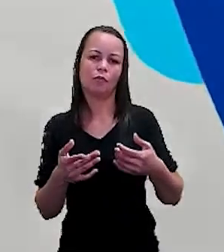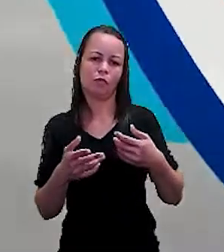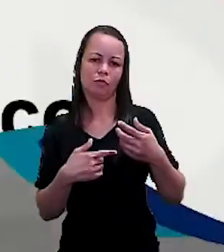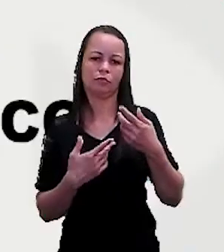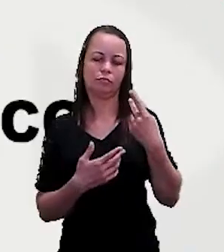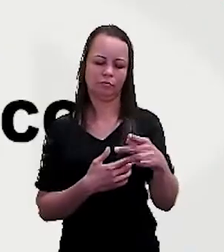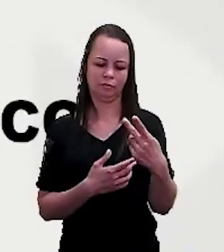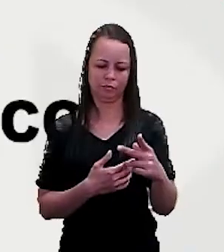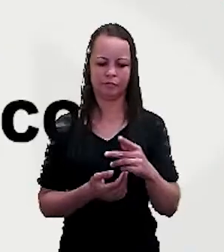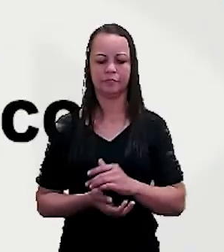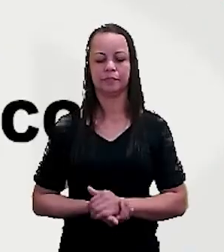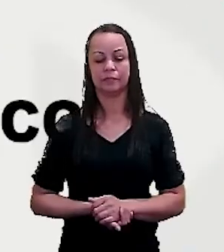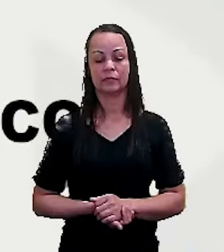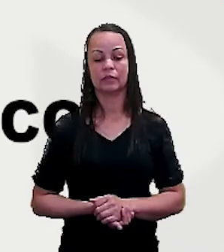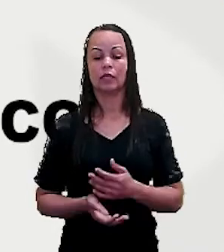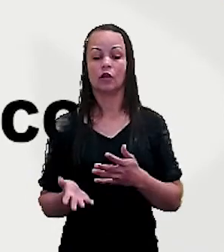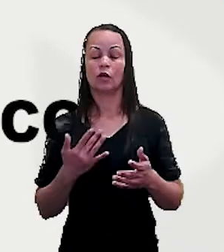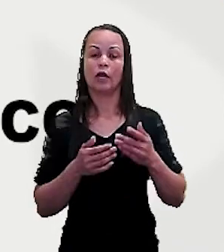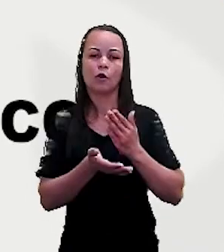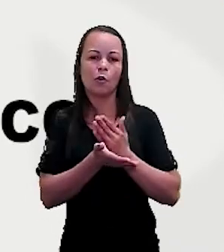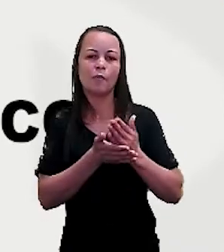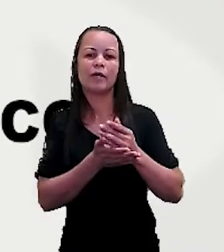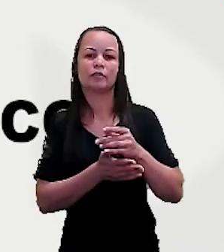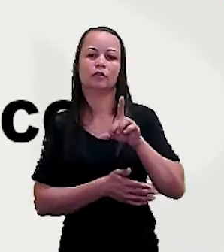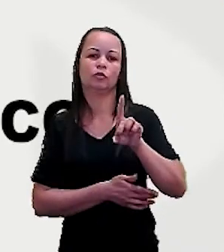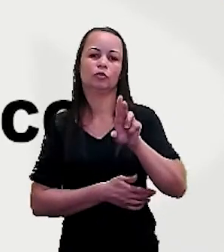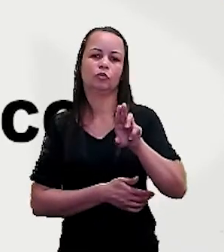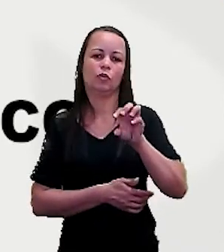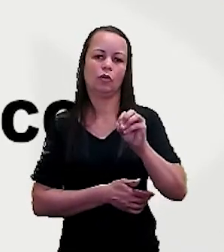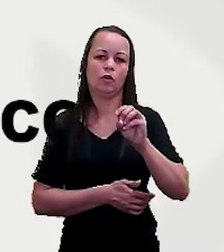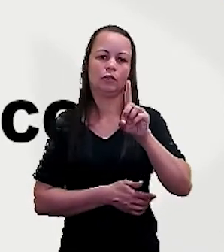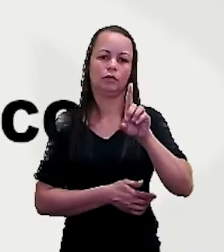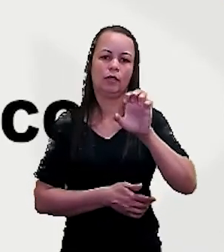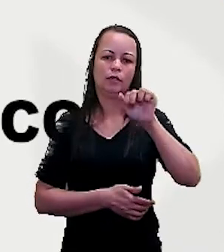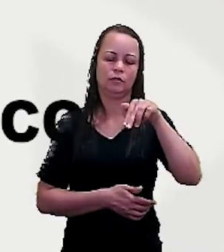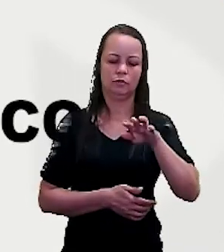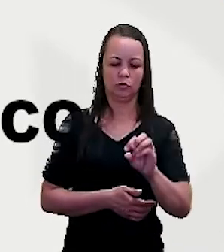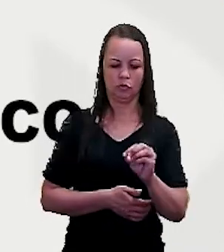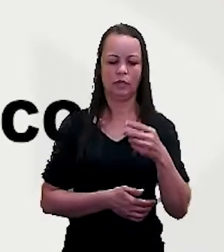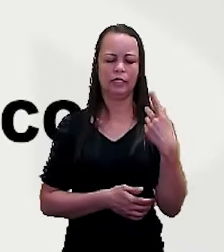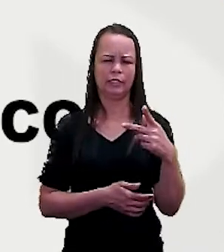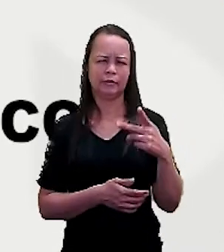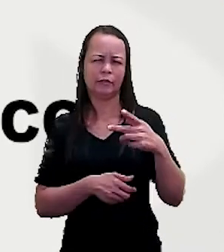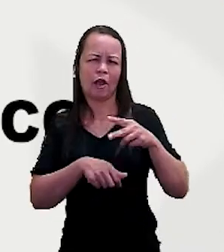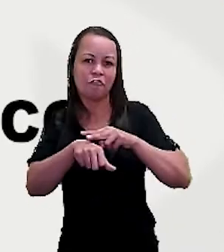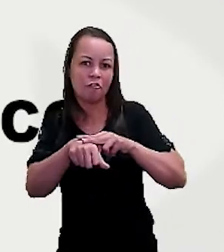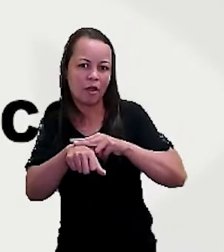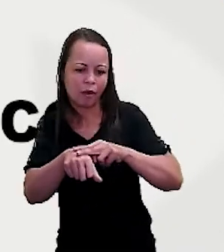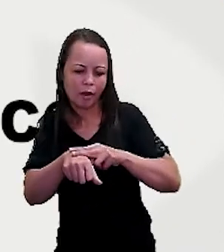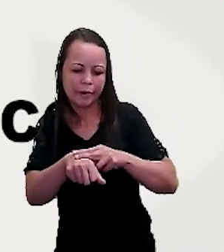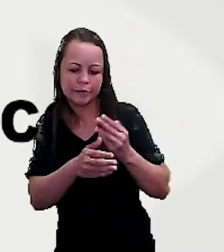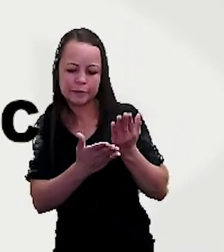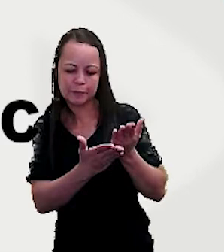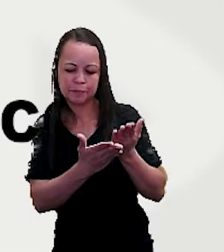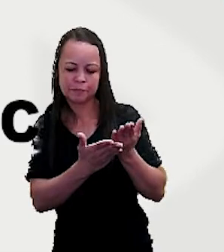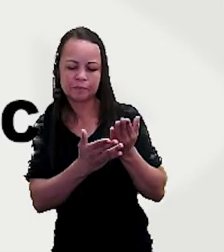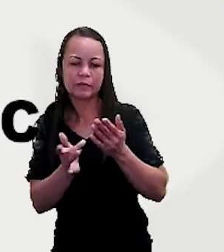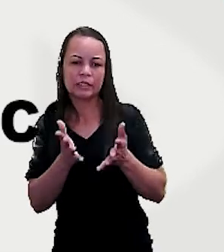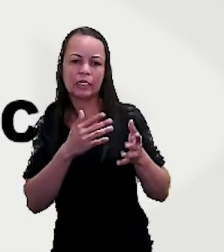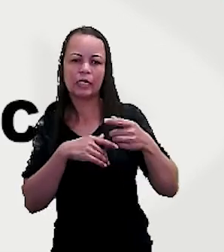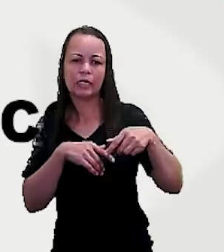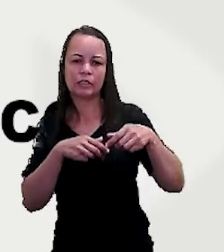fisiológica. E aí, começando pelo duodeno. E aí o duodeno, essa parte que vocês estão vendo aí em verde, que tem em média 30 centímetros, eu queria destacar para